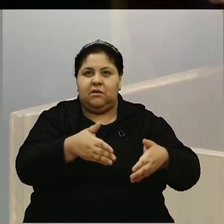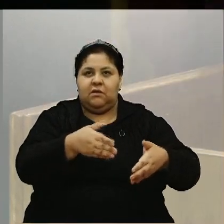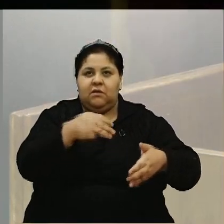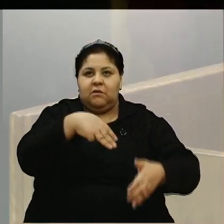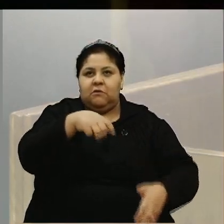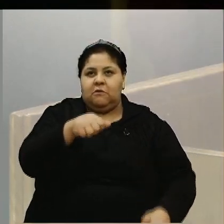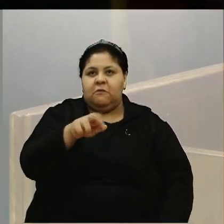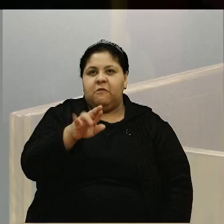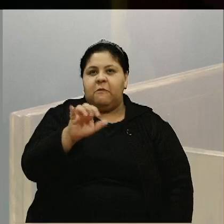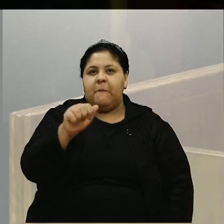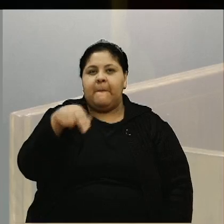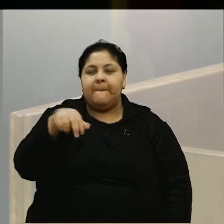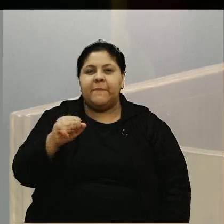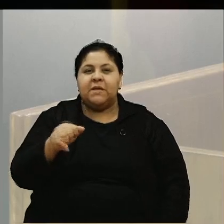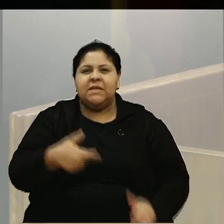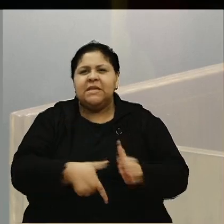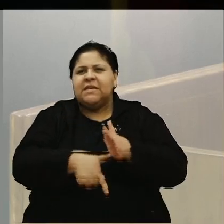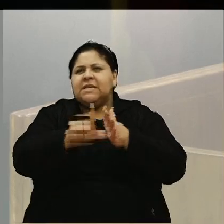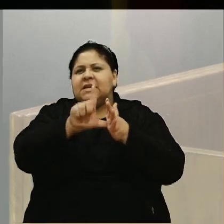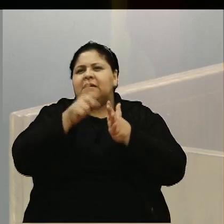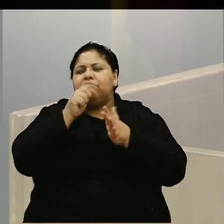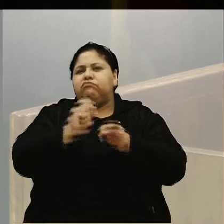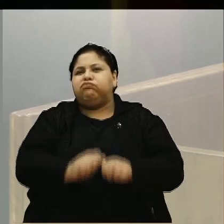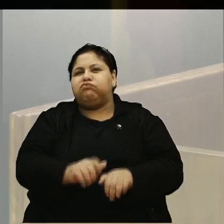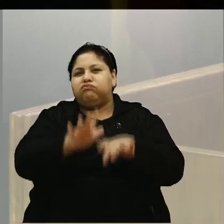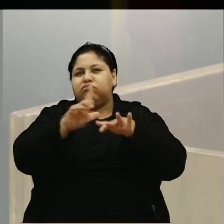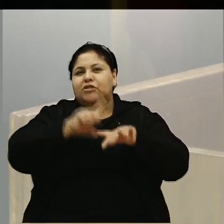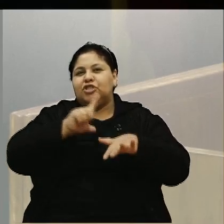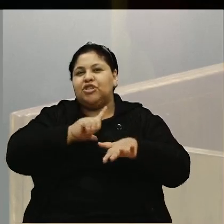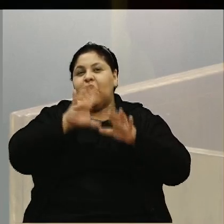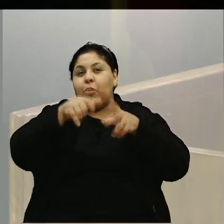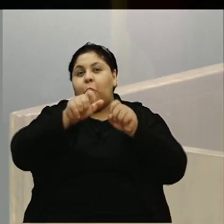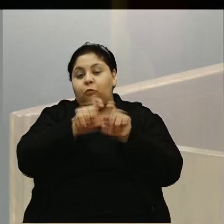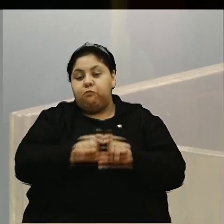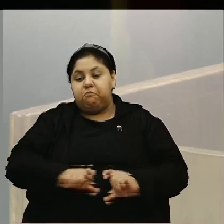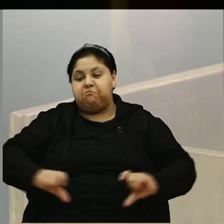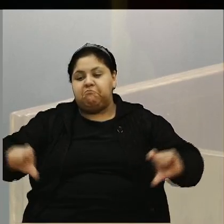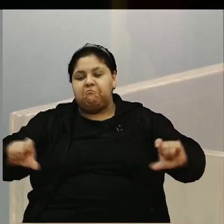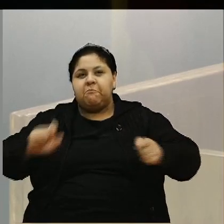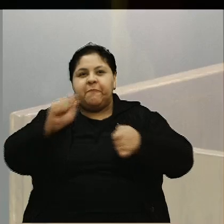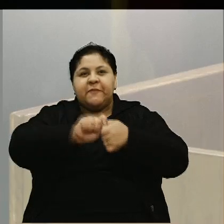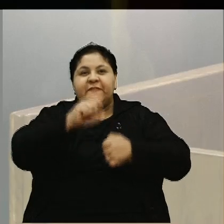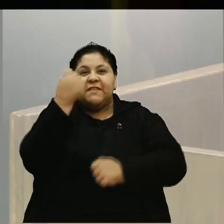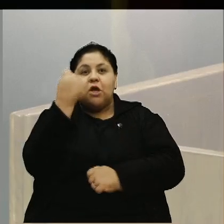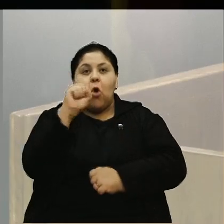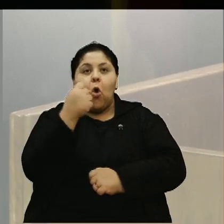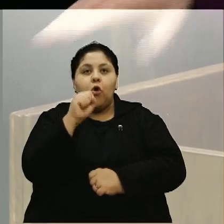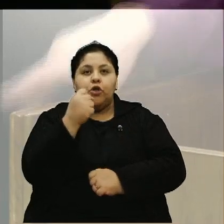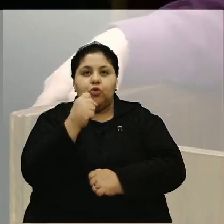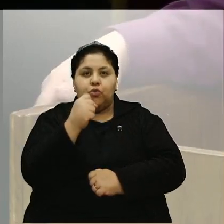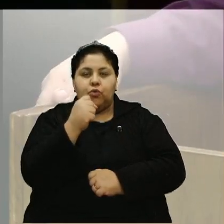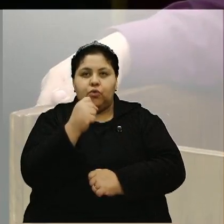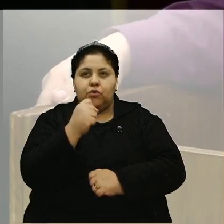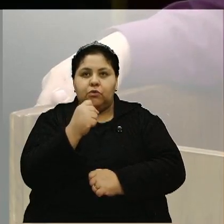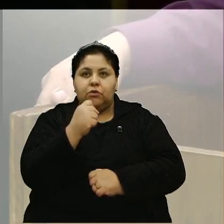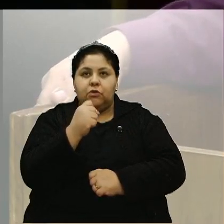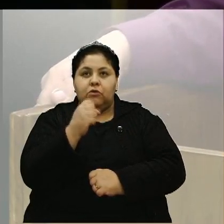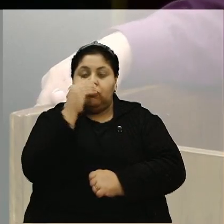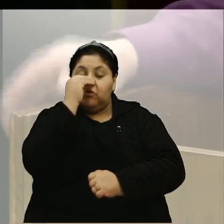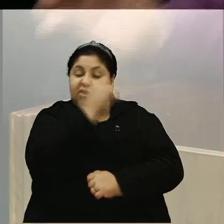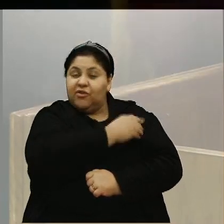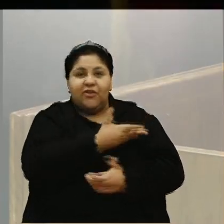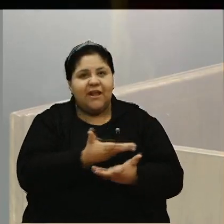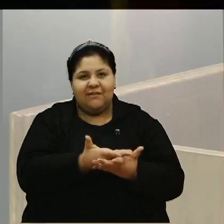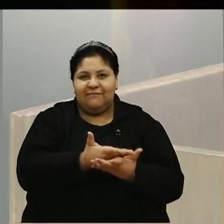que antes da catástrofe tinha lá todos os canos para fazer 8 bueiros, lá foram tudo deixado de lado, ainda não chegou